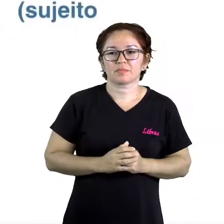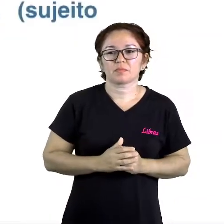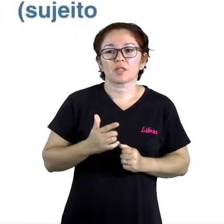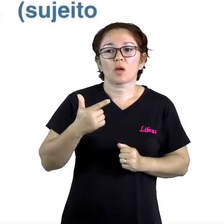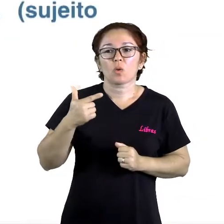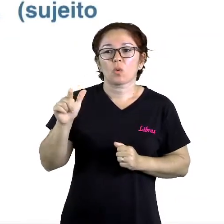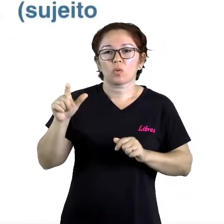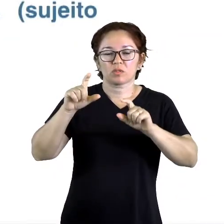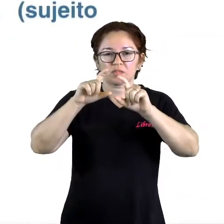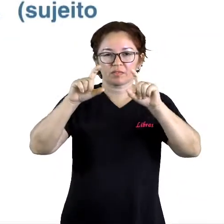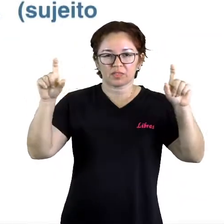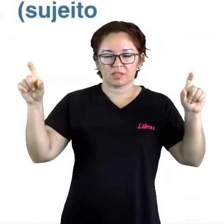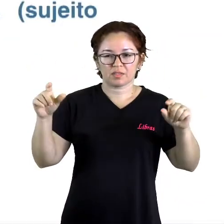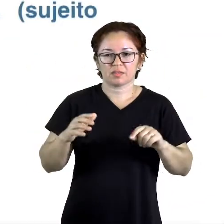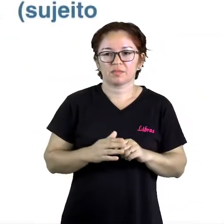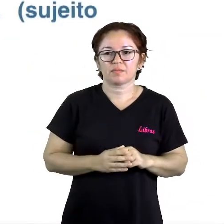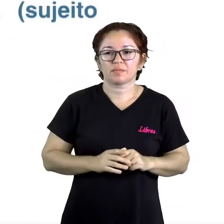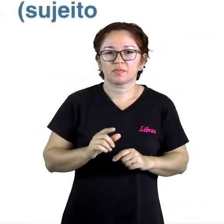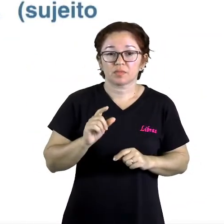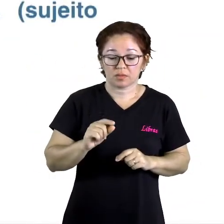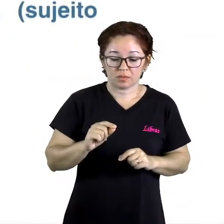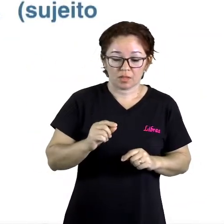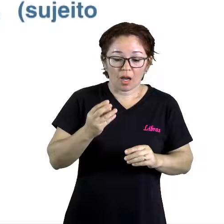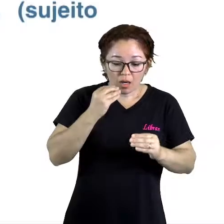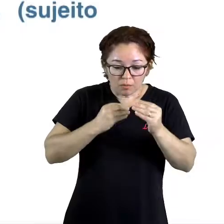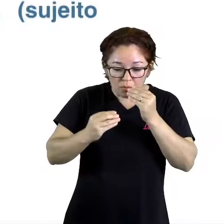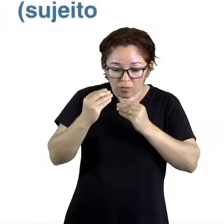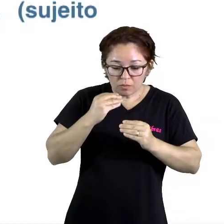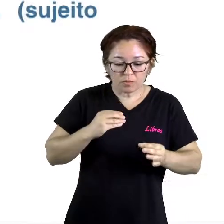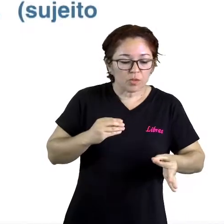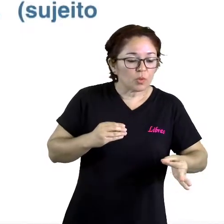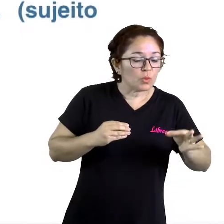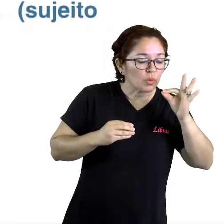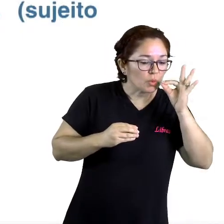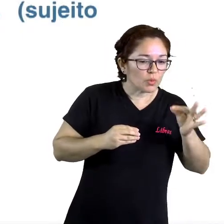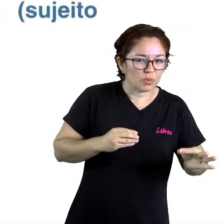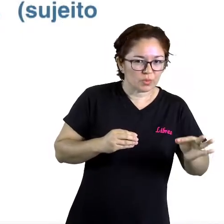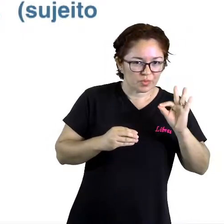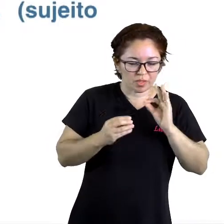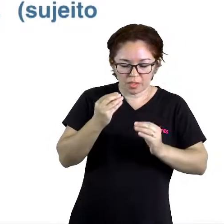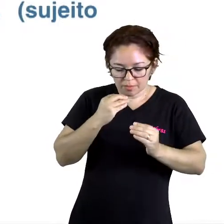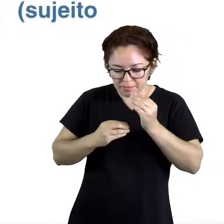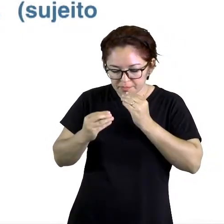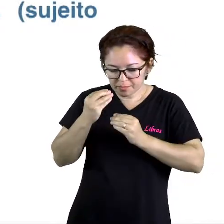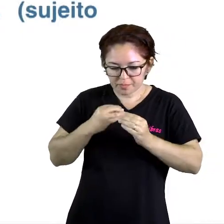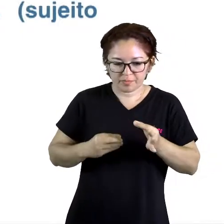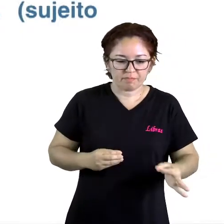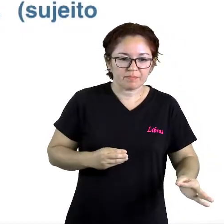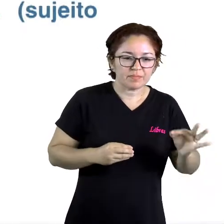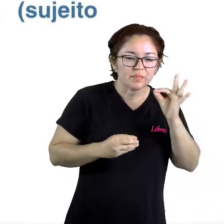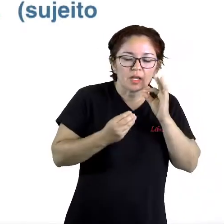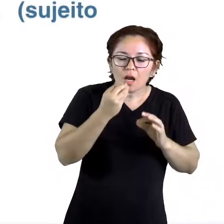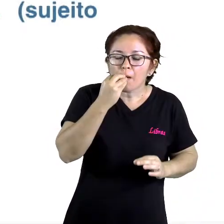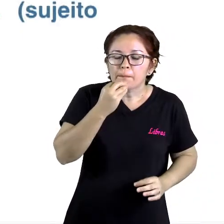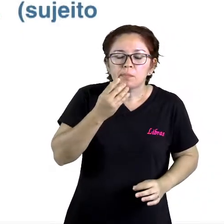Para saborearmos com café quentinho. Saborearmos é o outro verbo destacado nesse